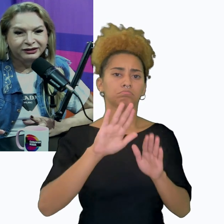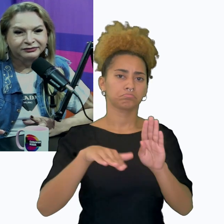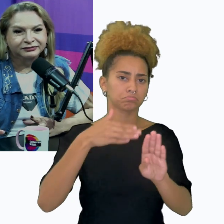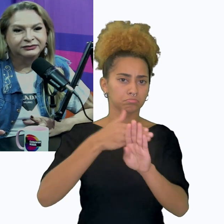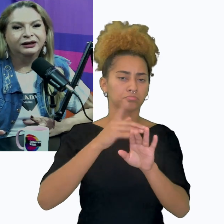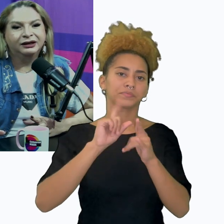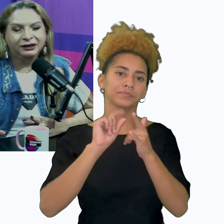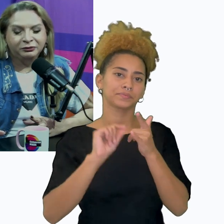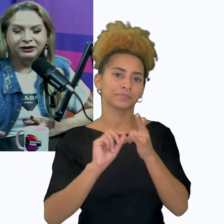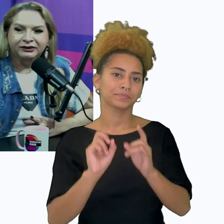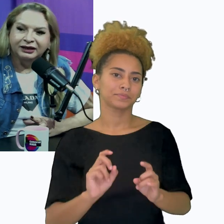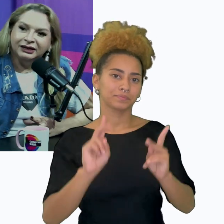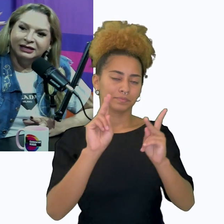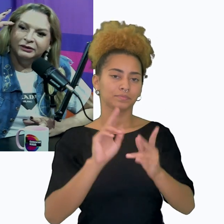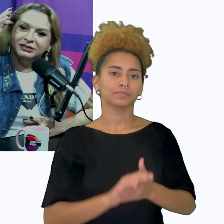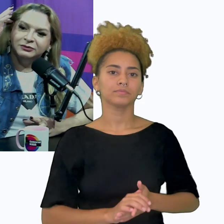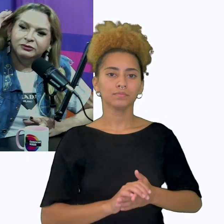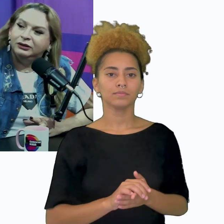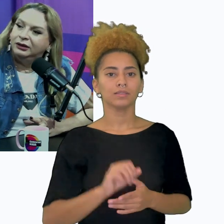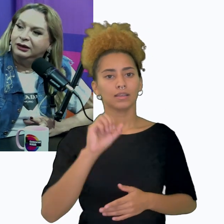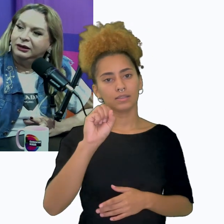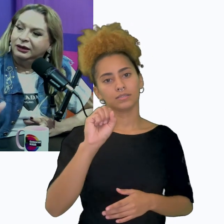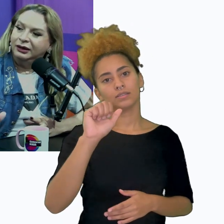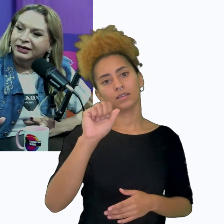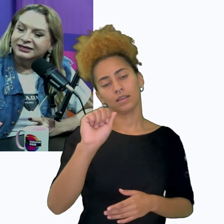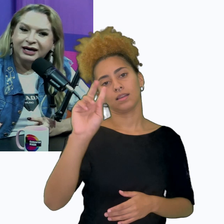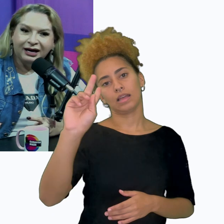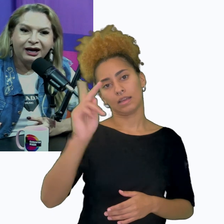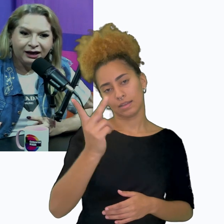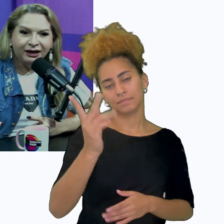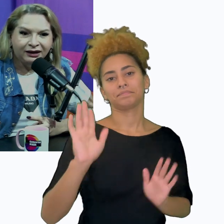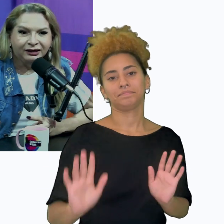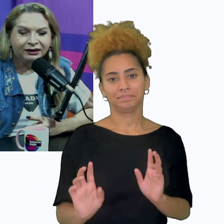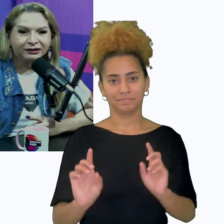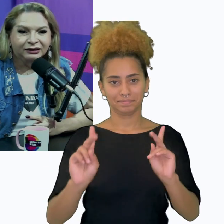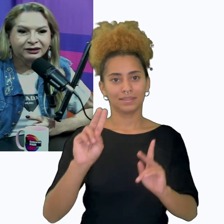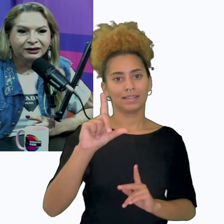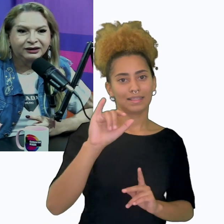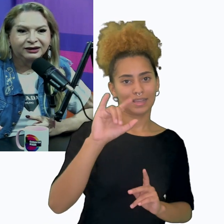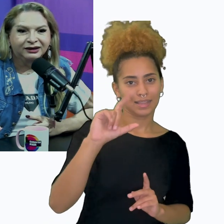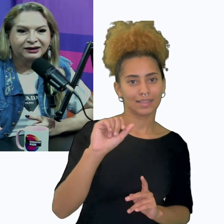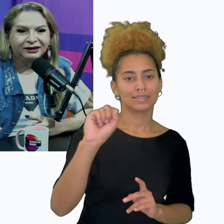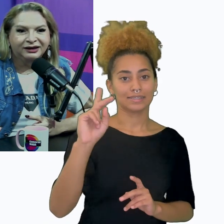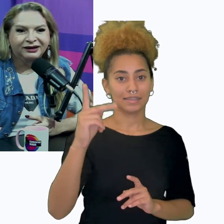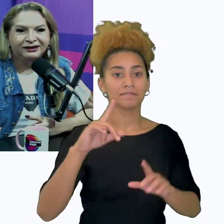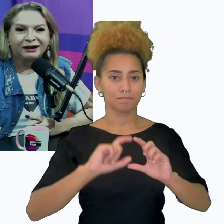seu canal é Laila Sá. O meu canal é Laila Sá mesmo. É com S-A-H. S-A-H.